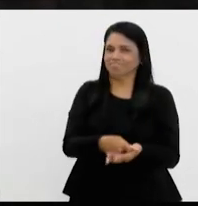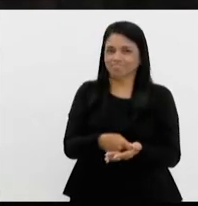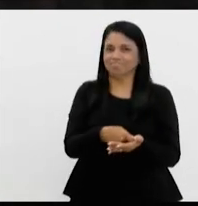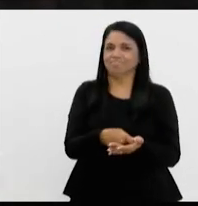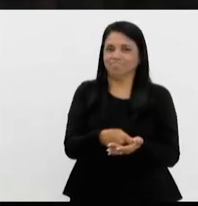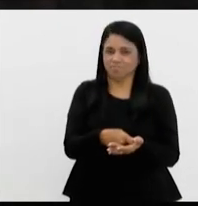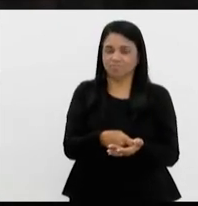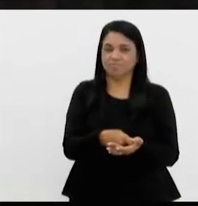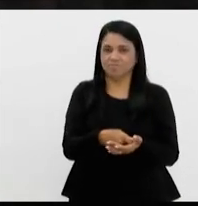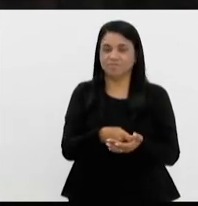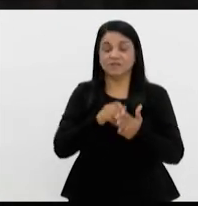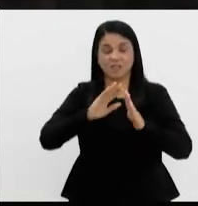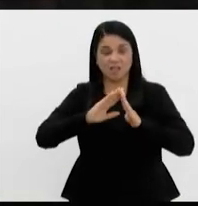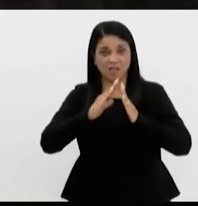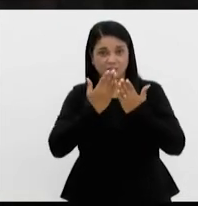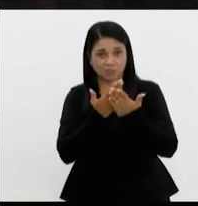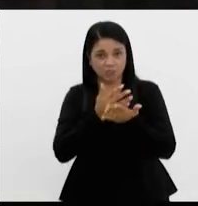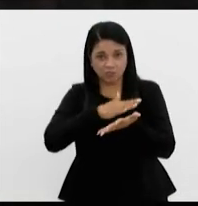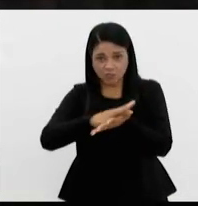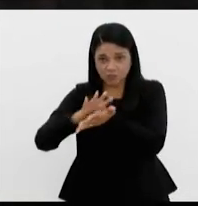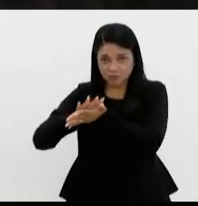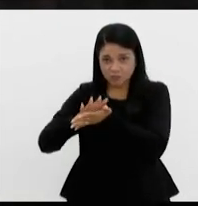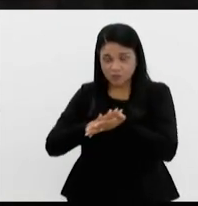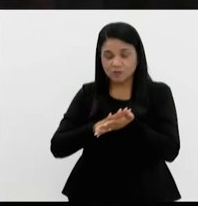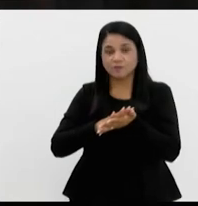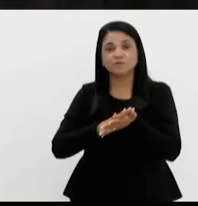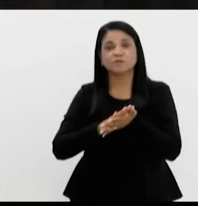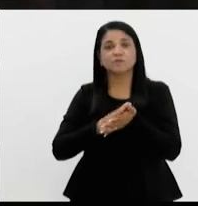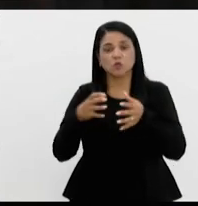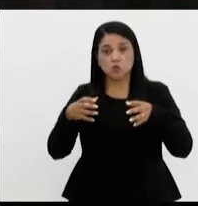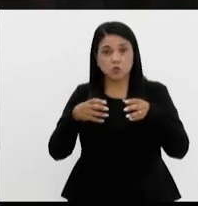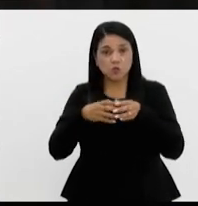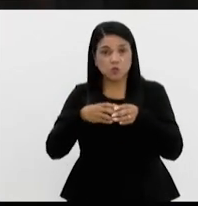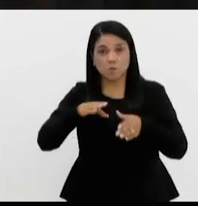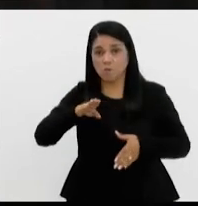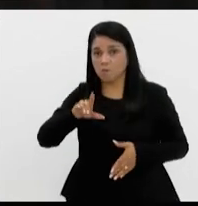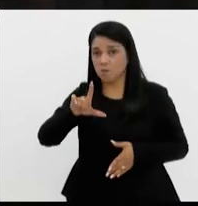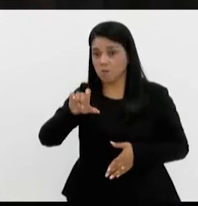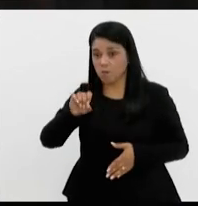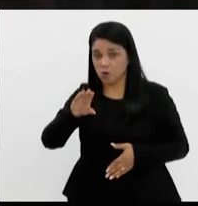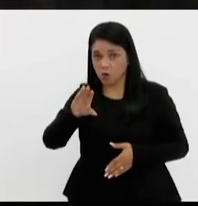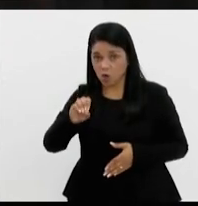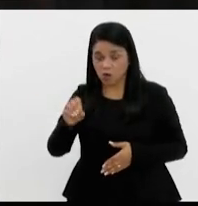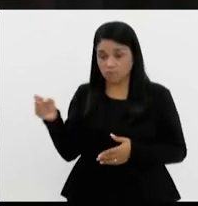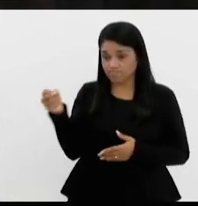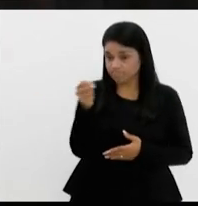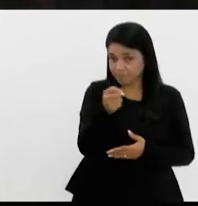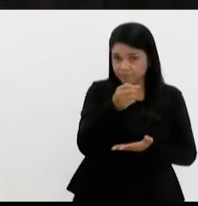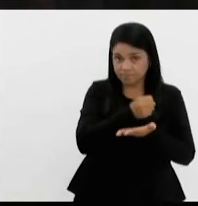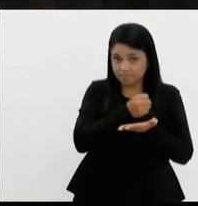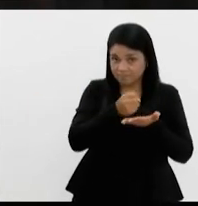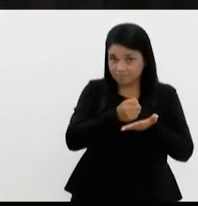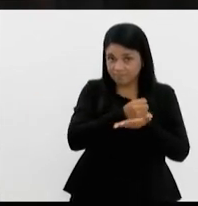E tanto as escolas e os blocos, eles são geradores de emprego e renda,